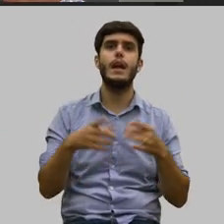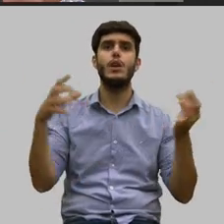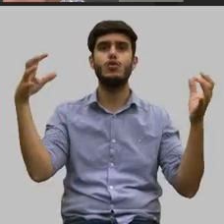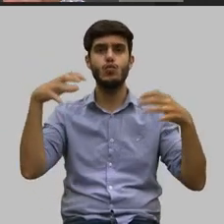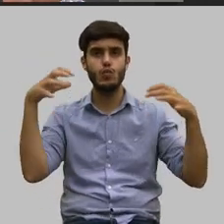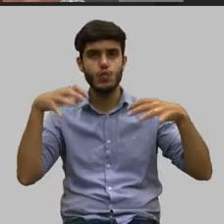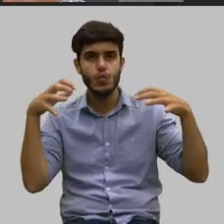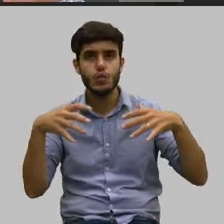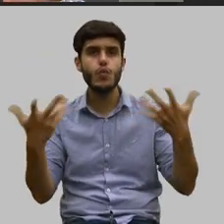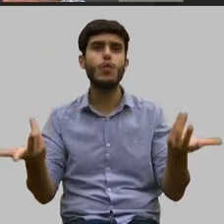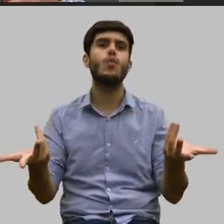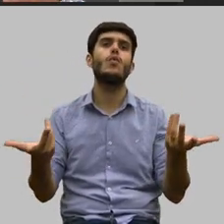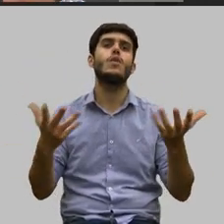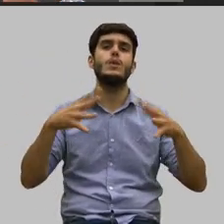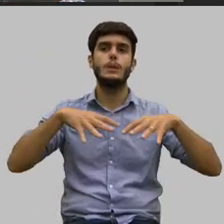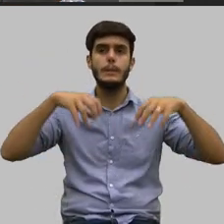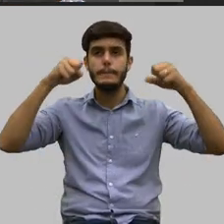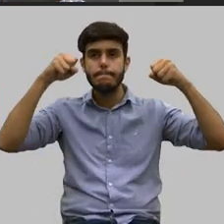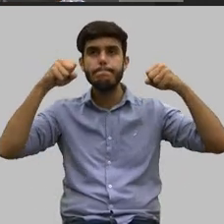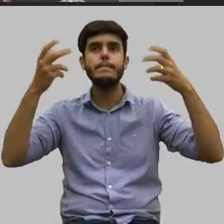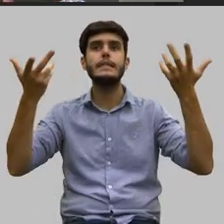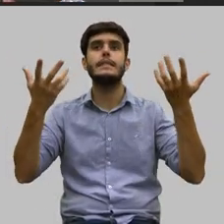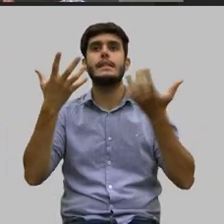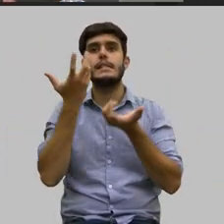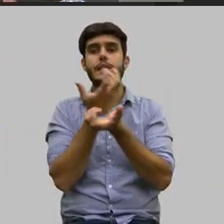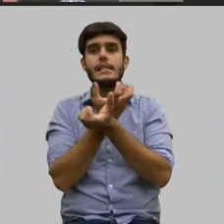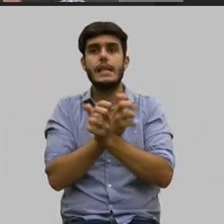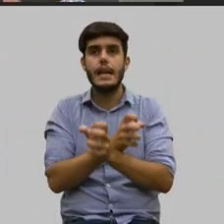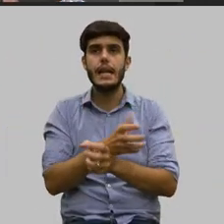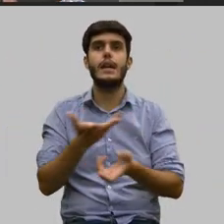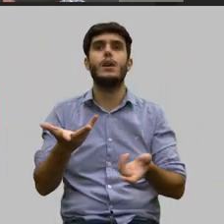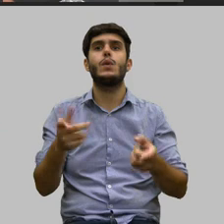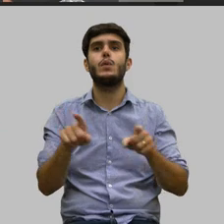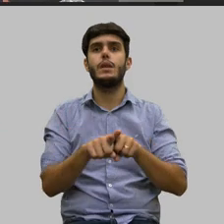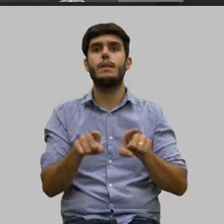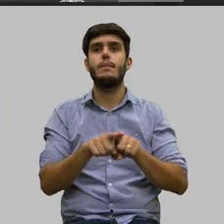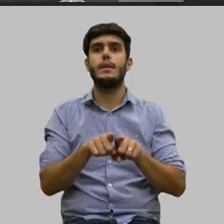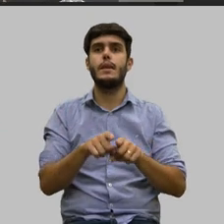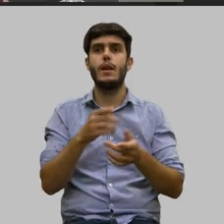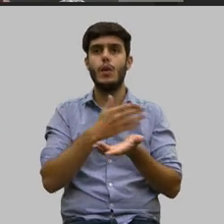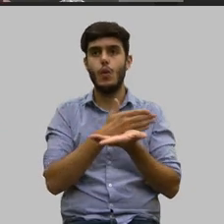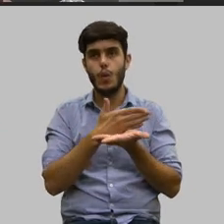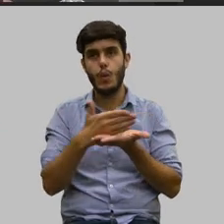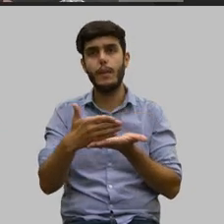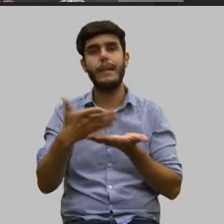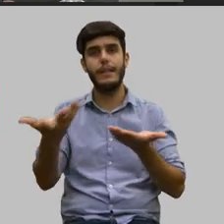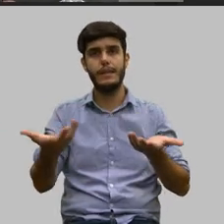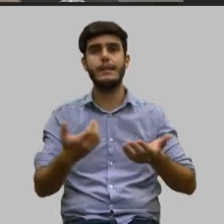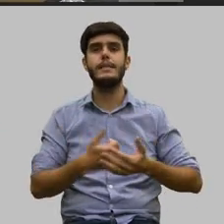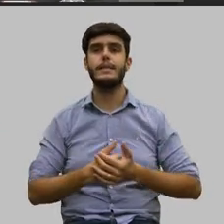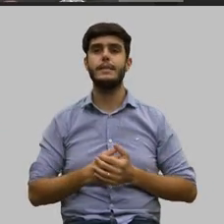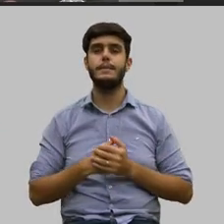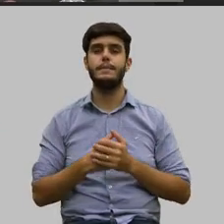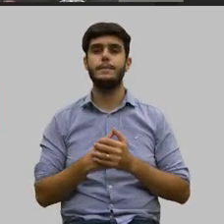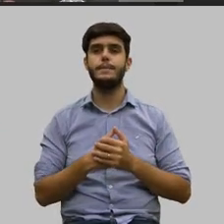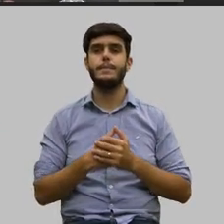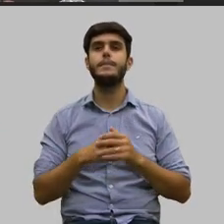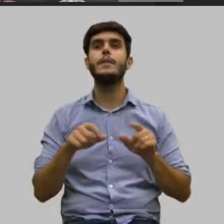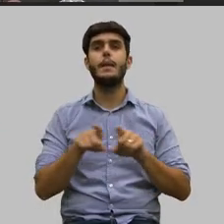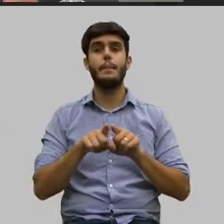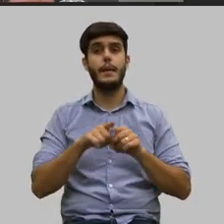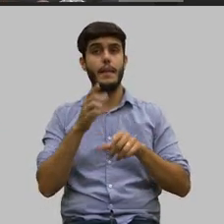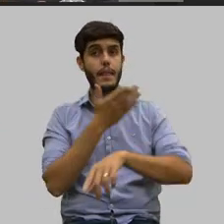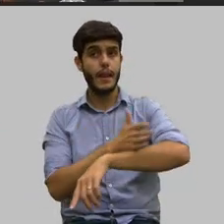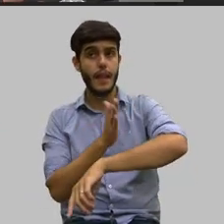aí a questão da estiagem que estamos em pleno eh pleno início e em especial também Treinamentos